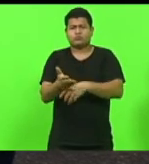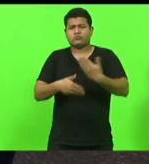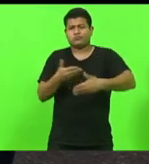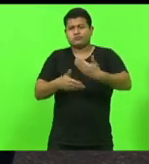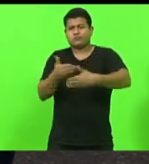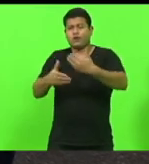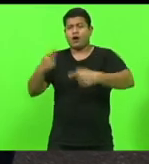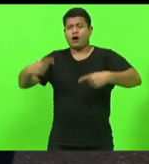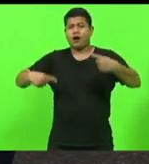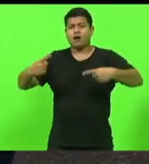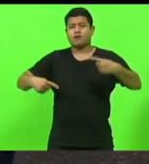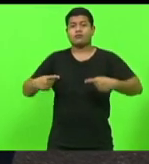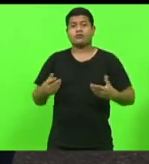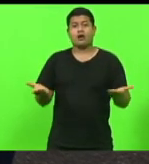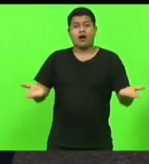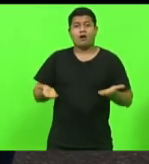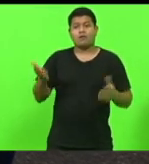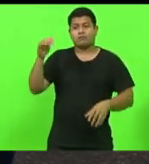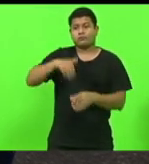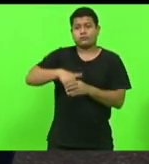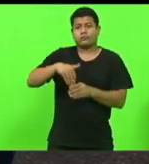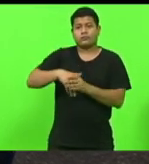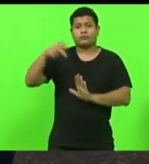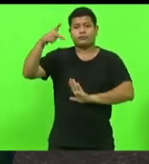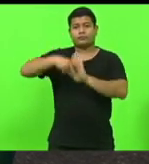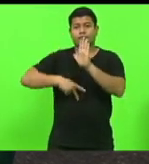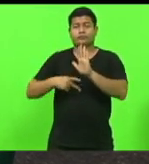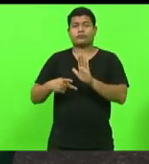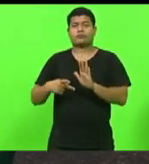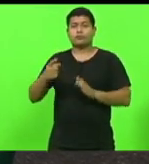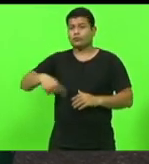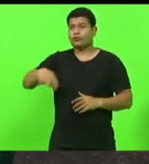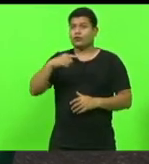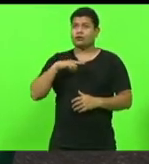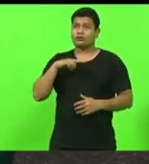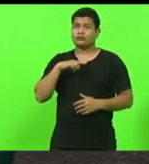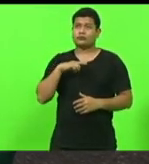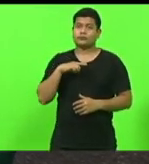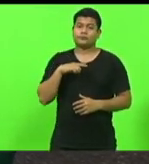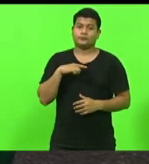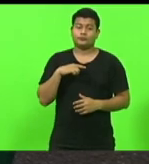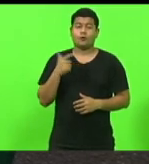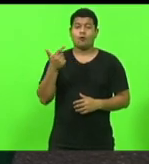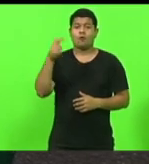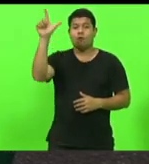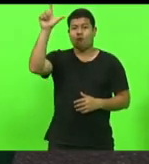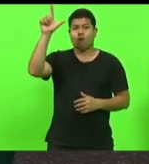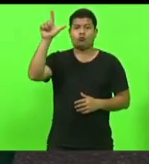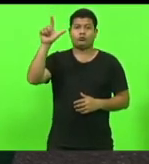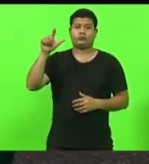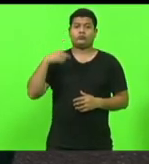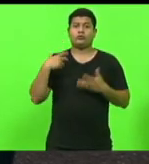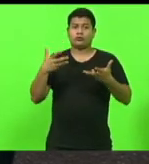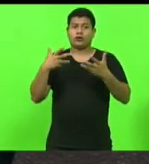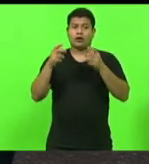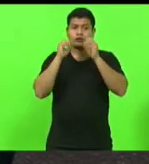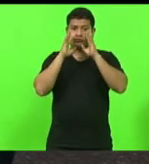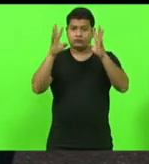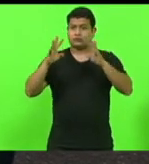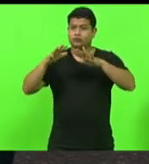votando esse projeto. Nós temos também uma outra questão que eu queria chamar a atenção,